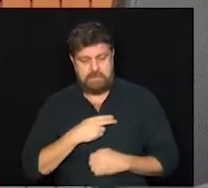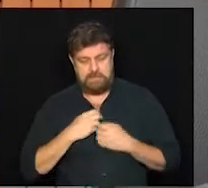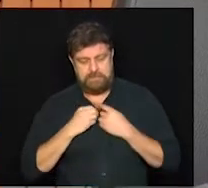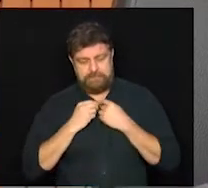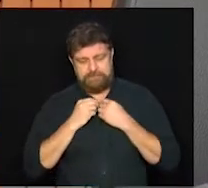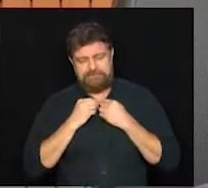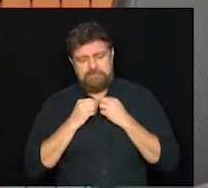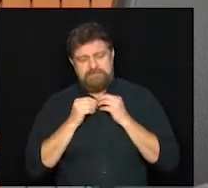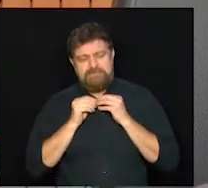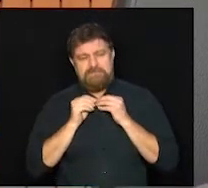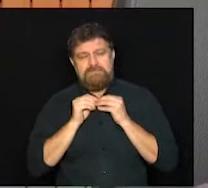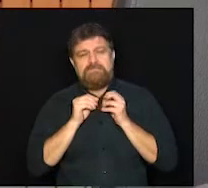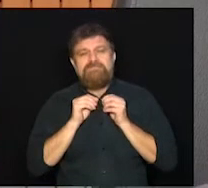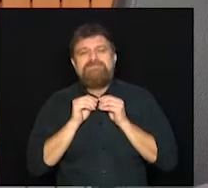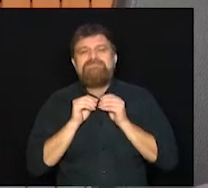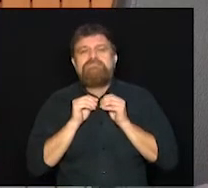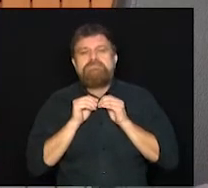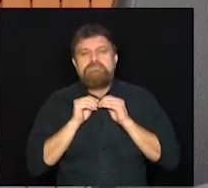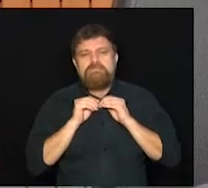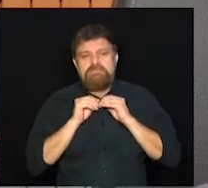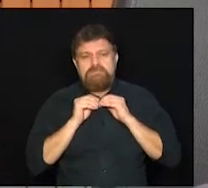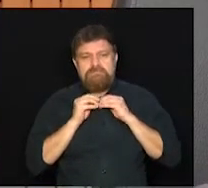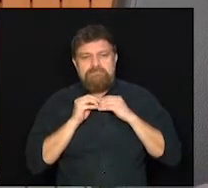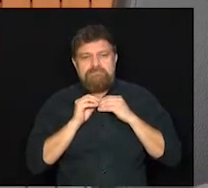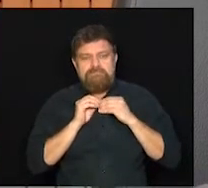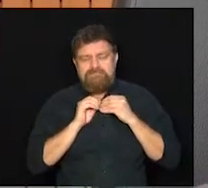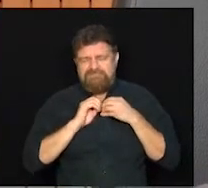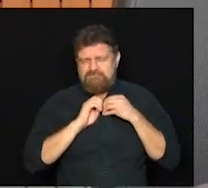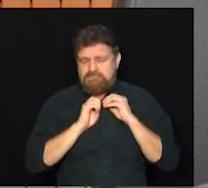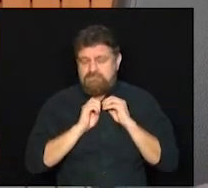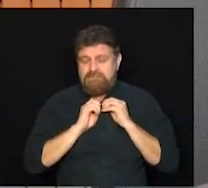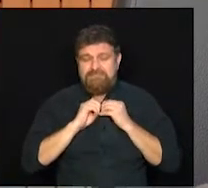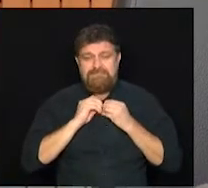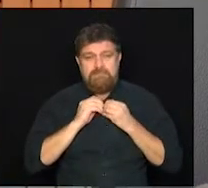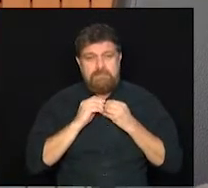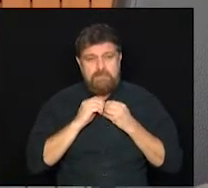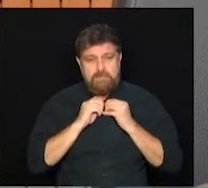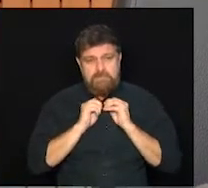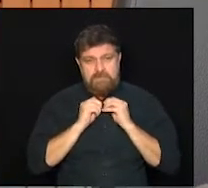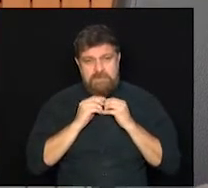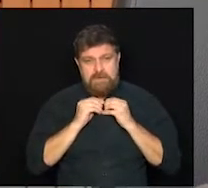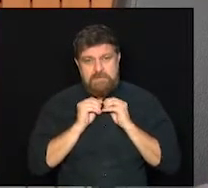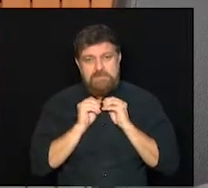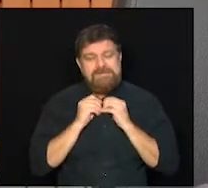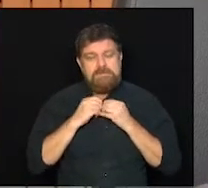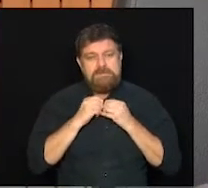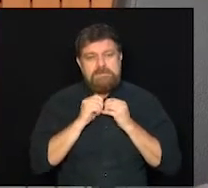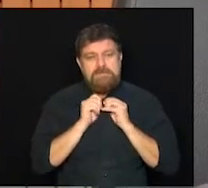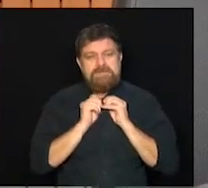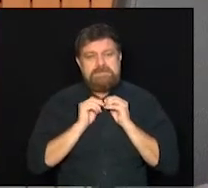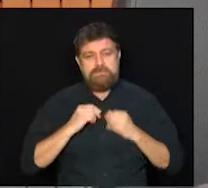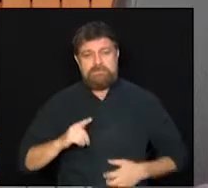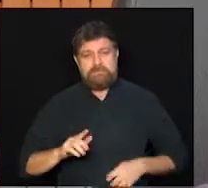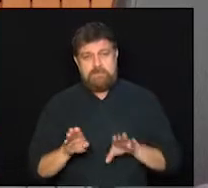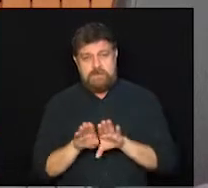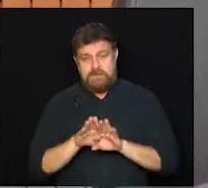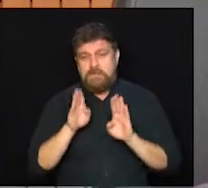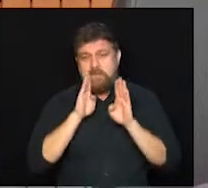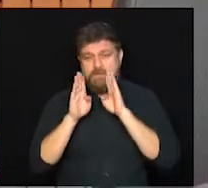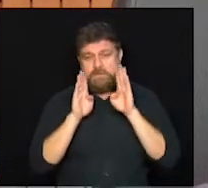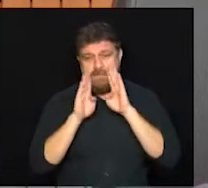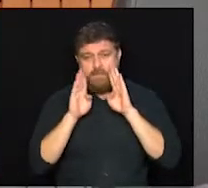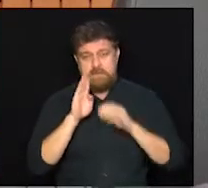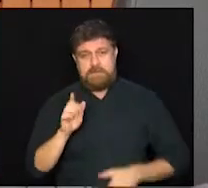do Vivo Fibra, e também com retransmissão simultânea nas fanpages da Câmara e da TV